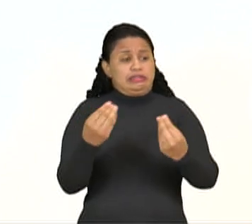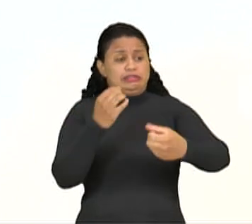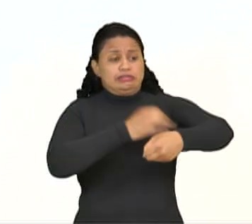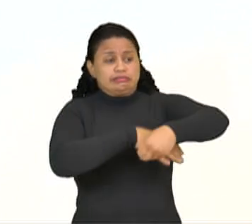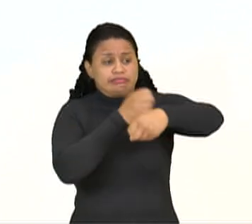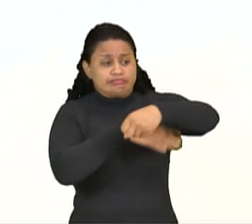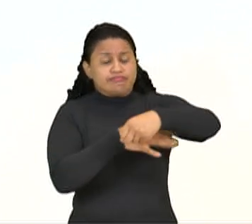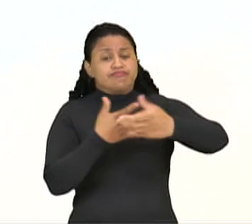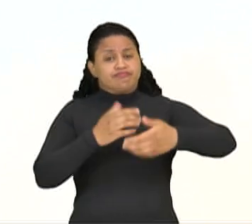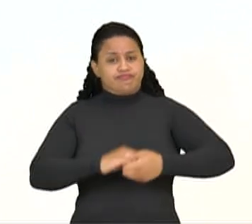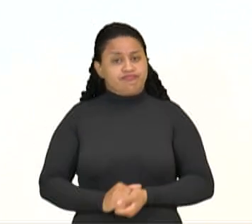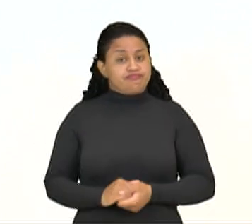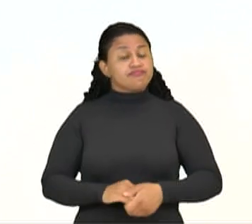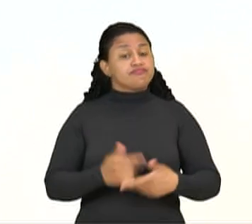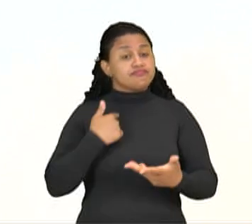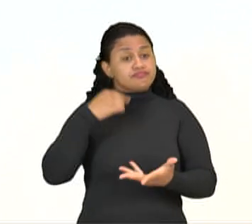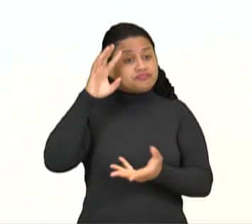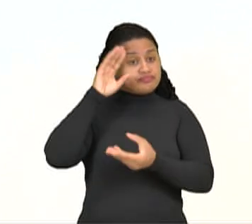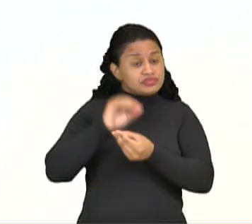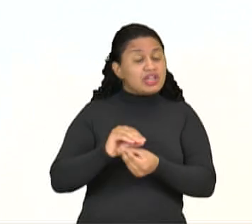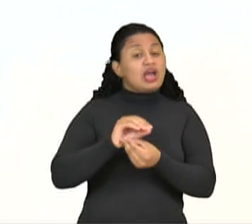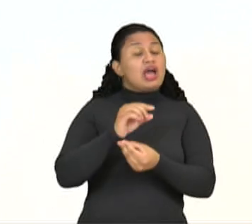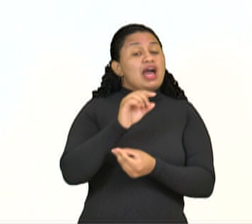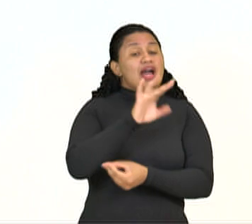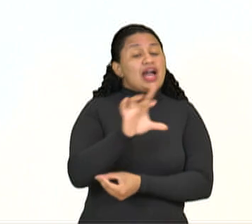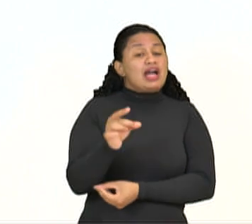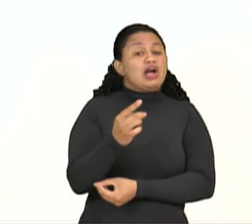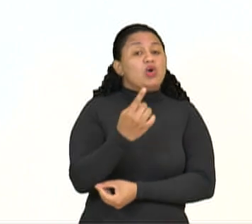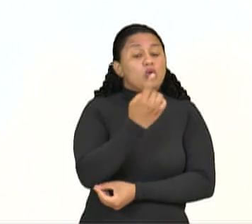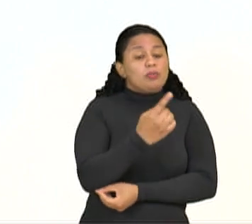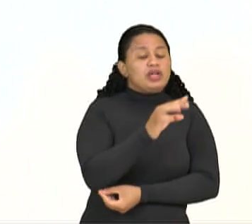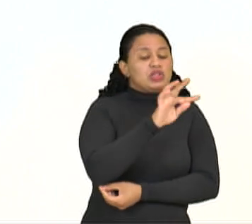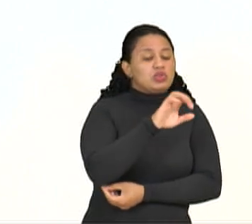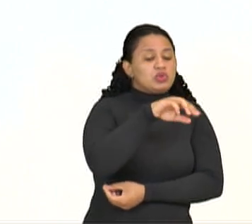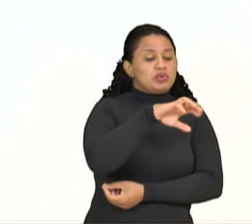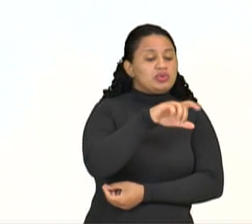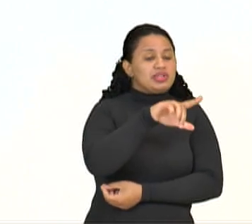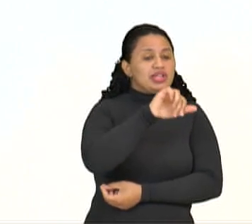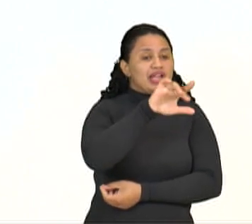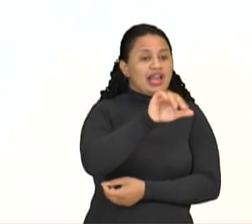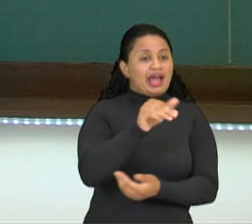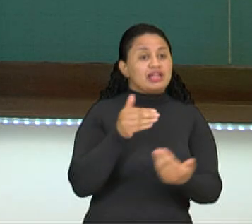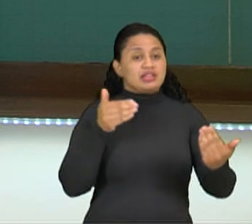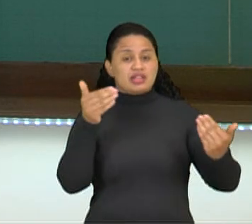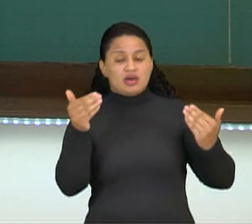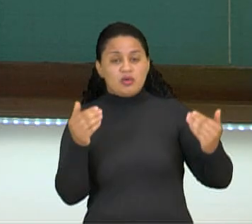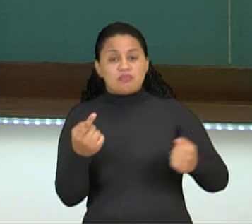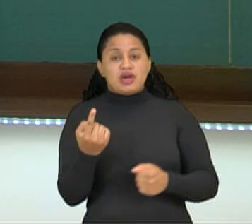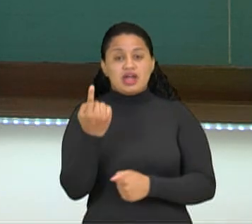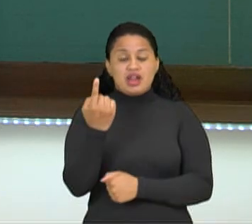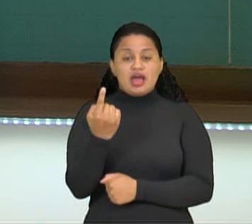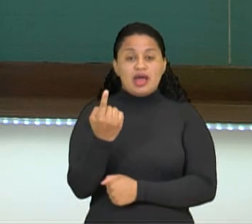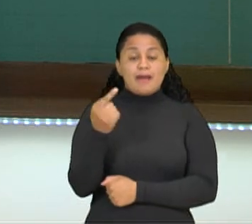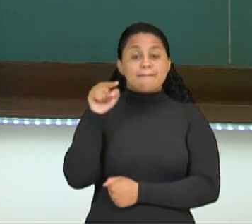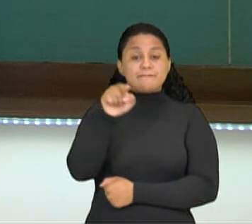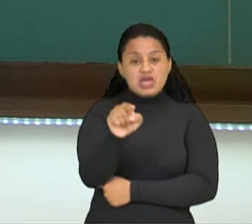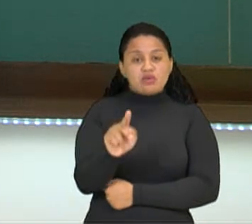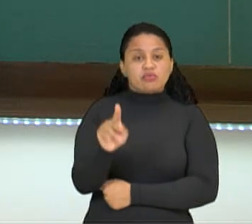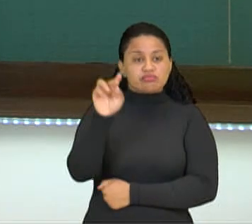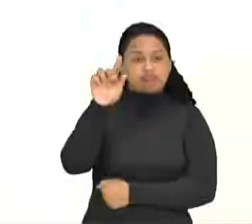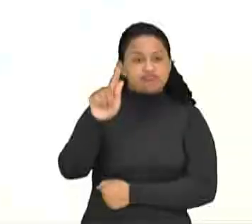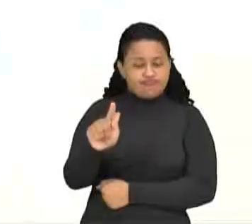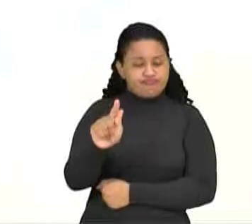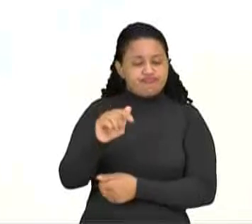interpretando, cada tonelada corresponde a 1.000 quilos. É isso aí. Vamos continuar a leitura da